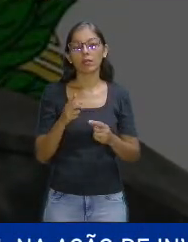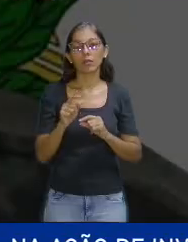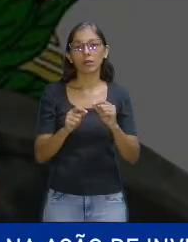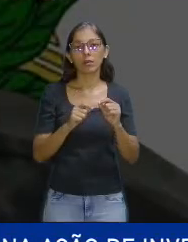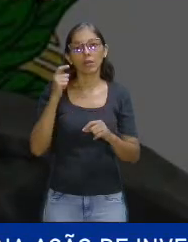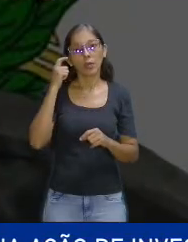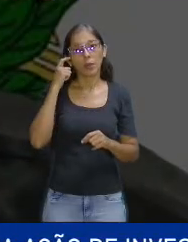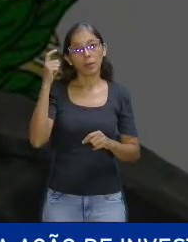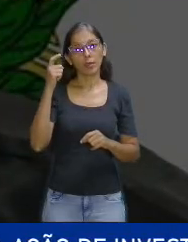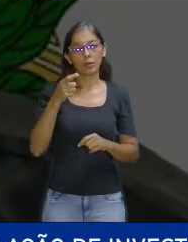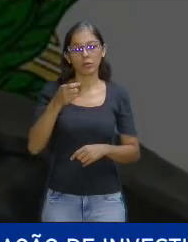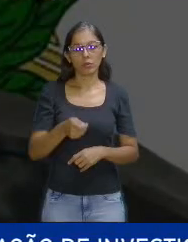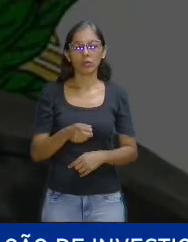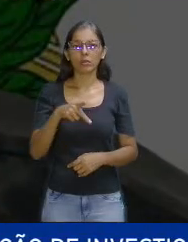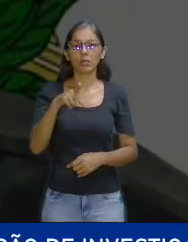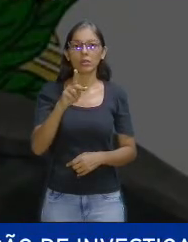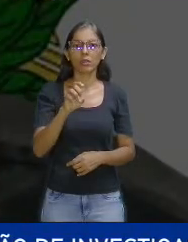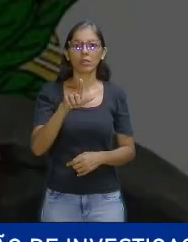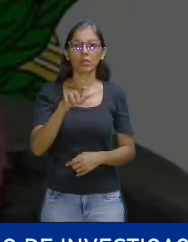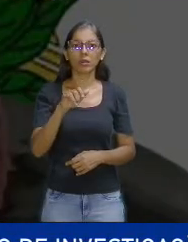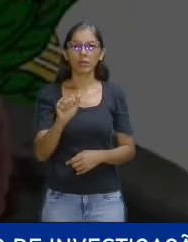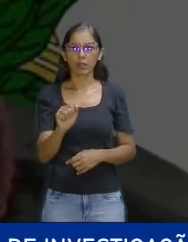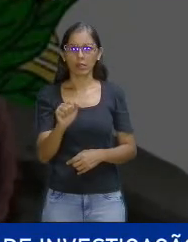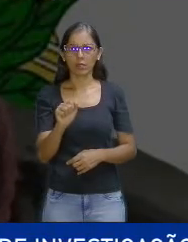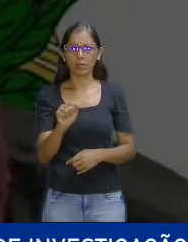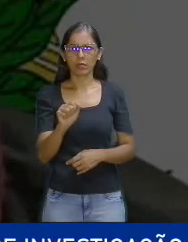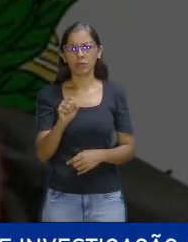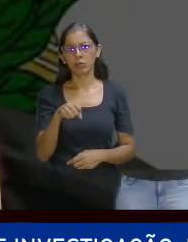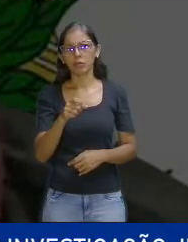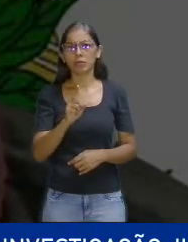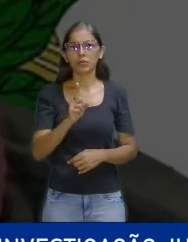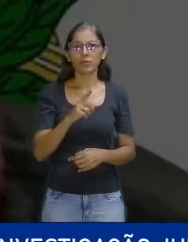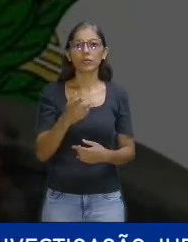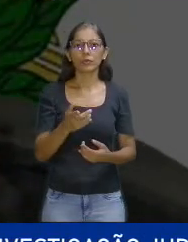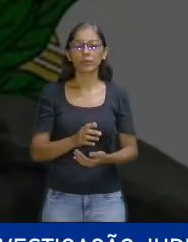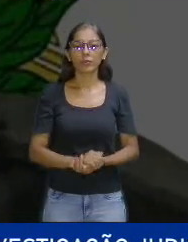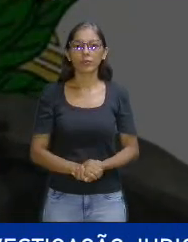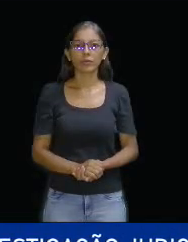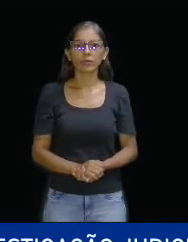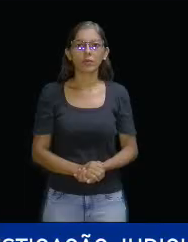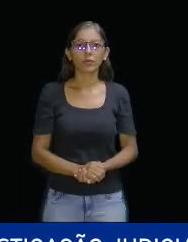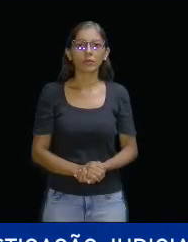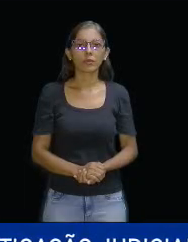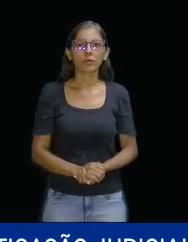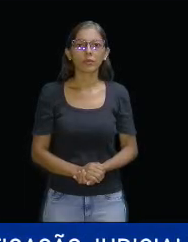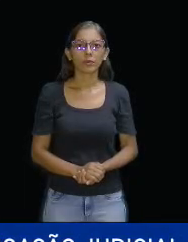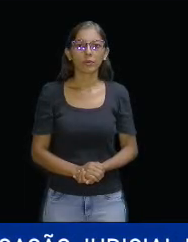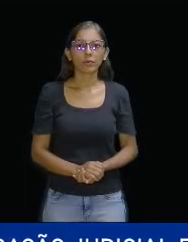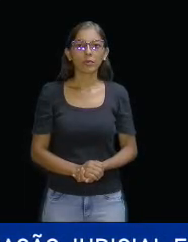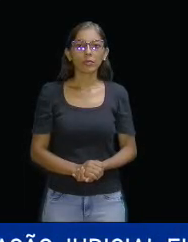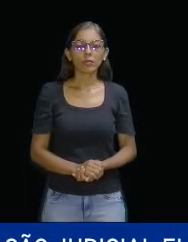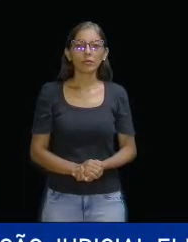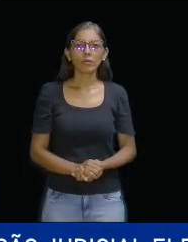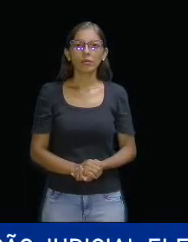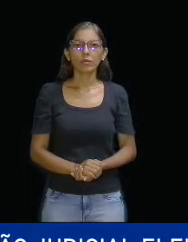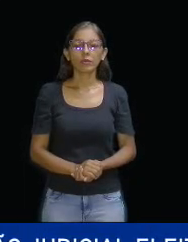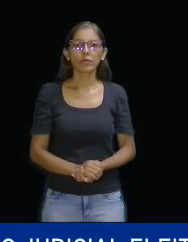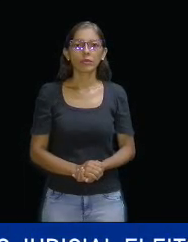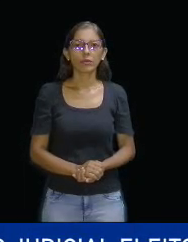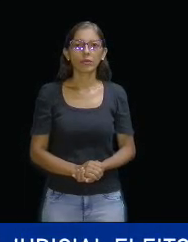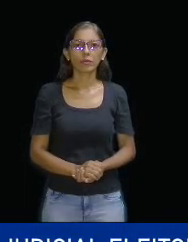doutora Keila, né? Ou segue... o Carlos Fernandes retomou. Ele apareceu aí. Minha